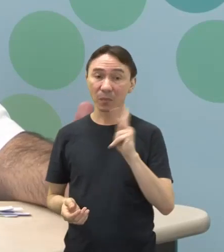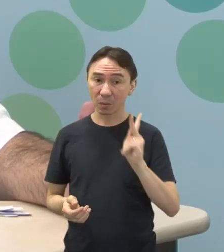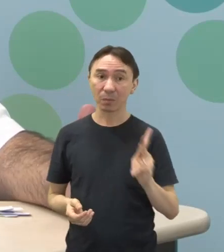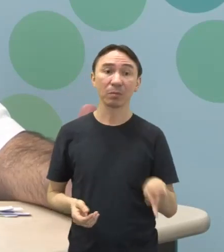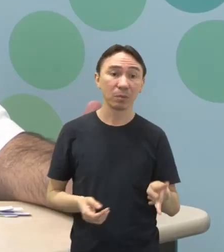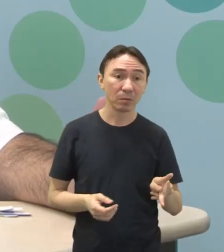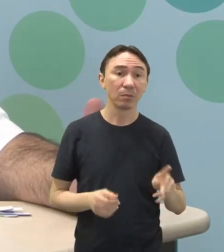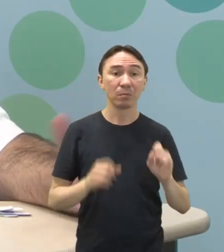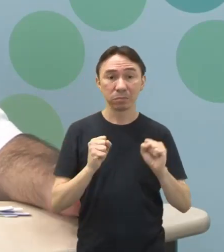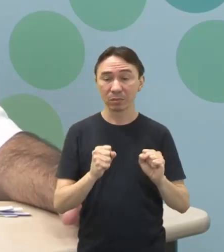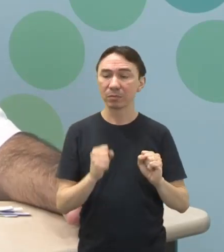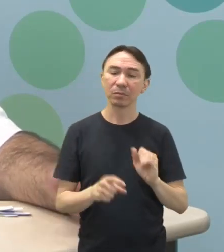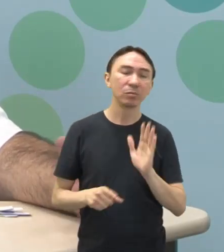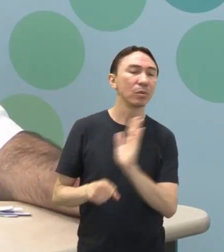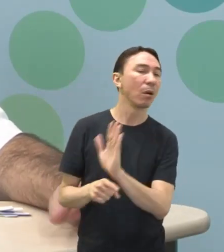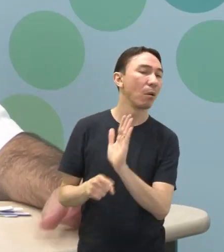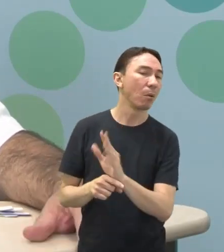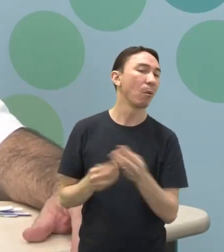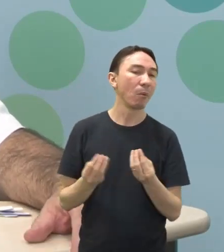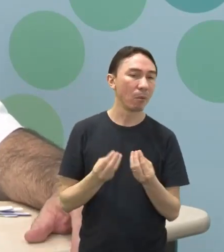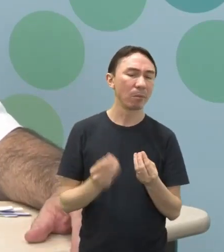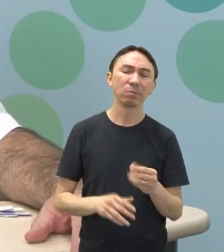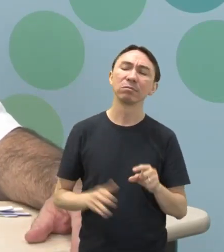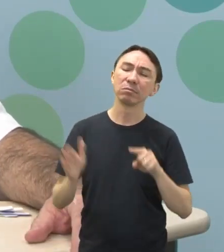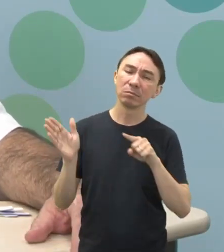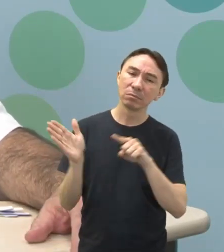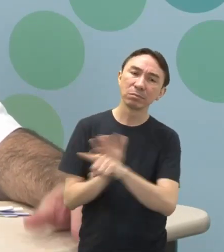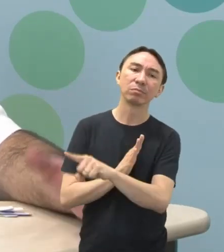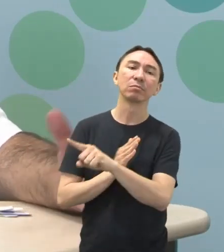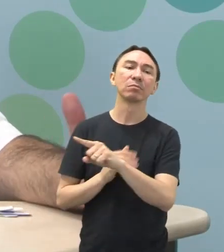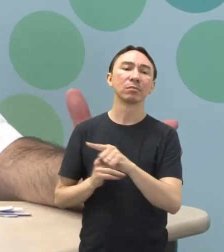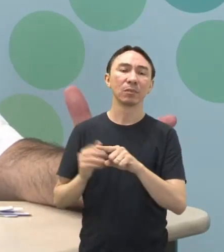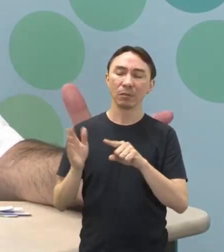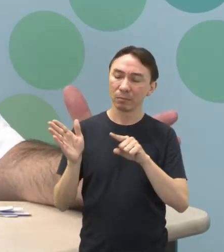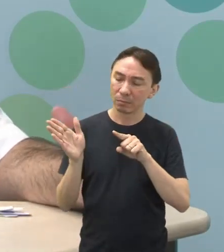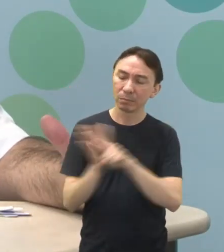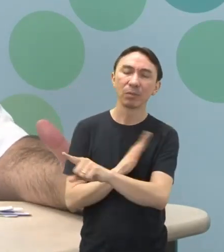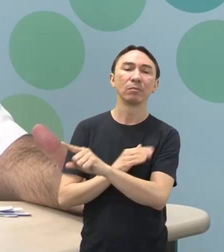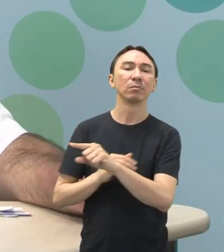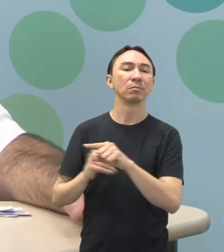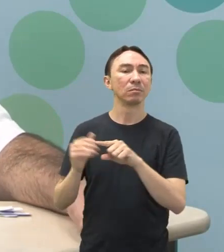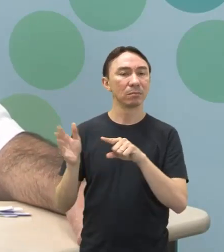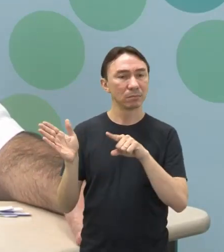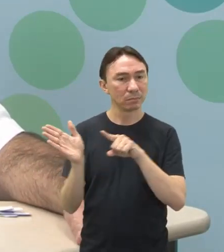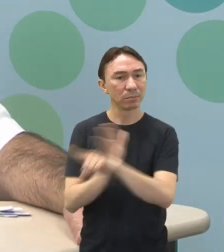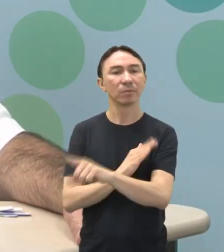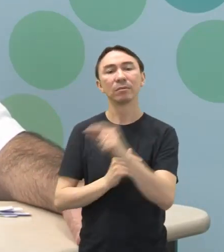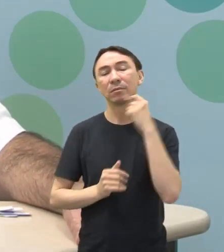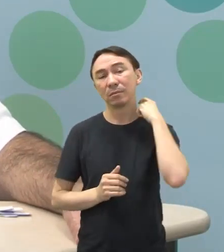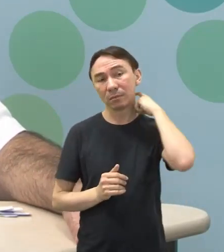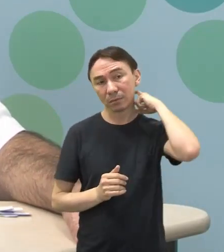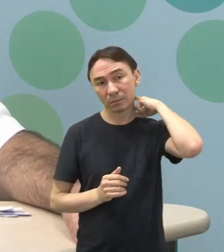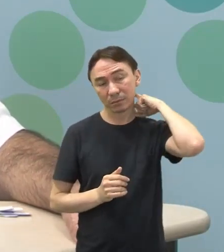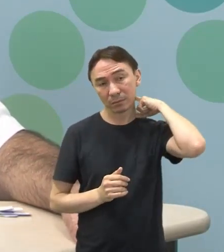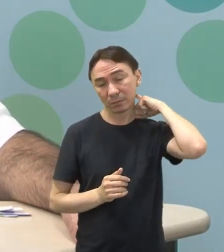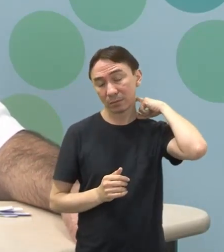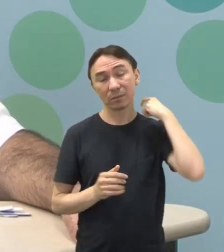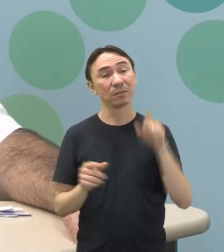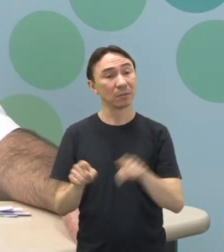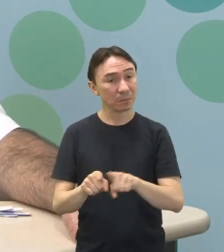através de perguntas né Ou seja a utilização de material concreto ao registro das tentativas